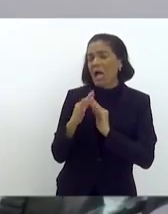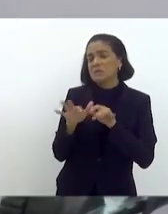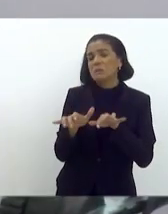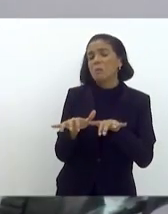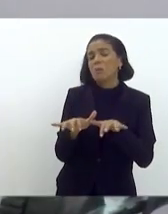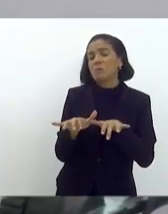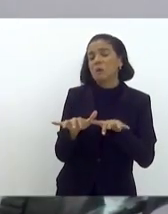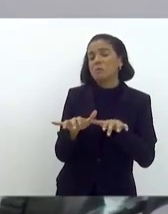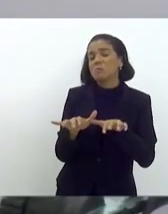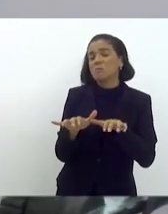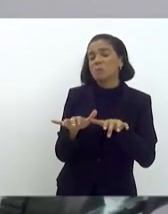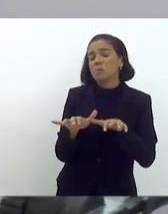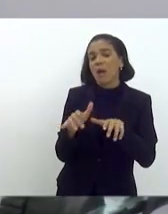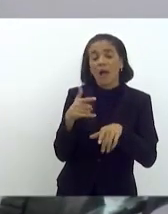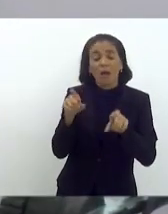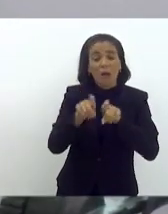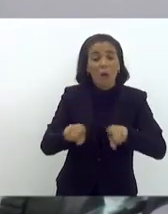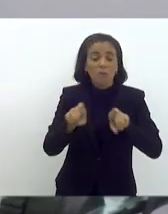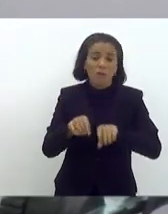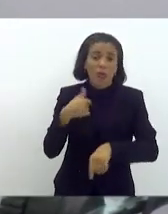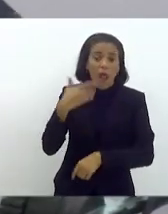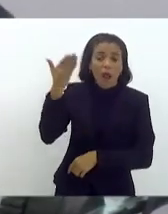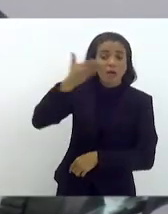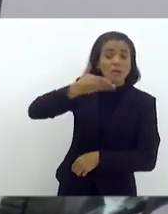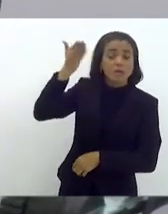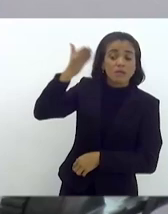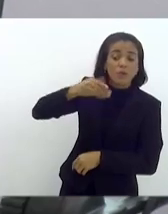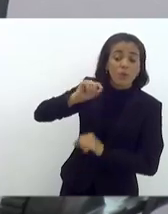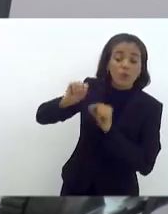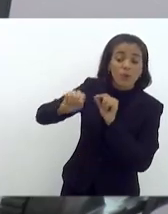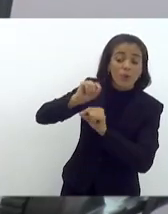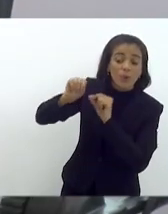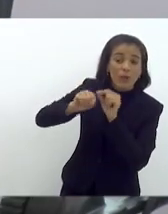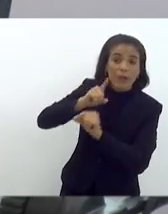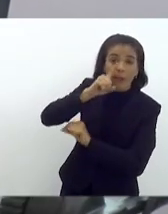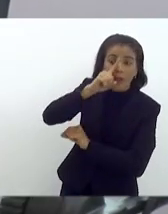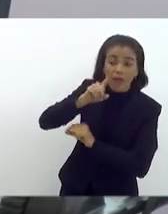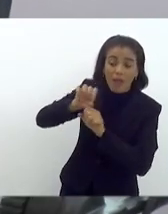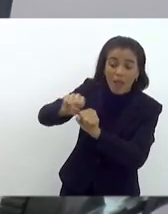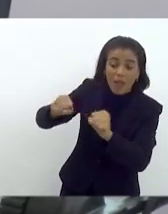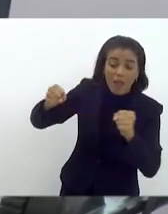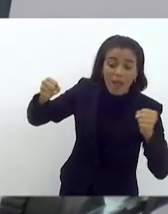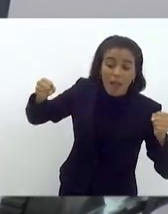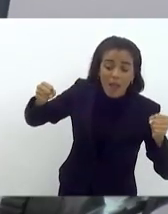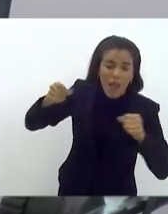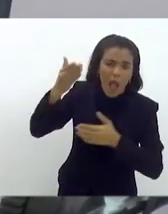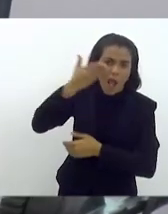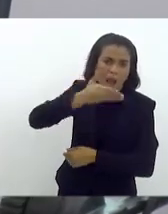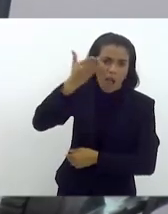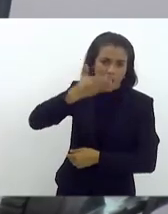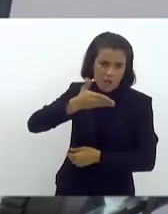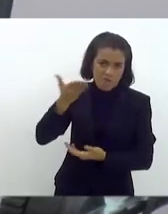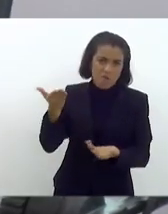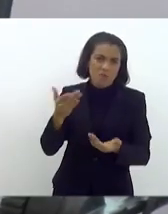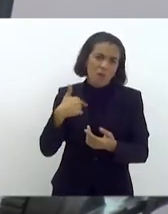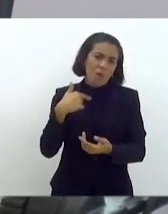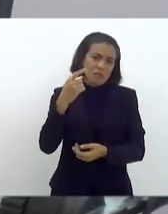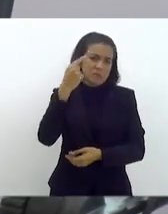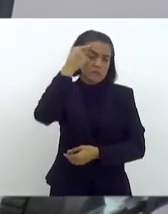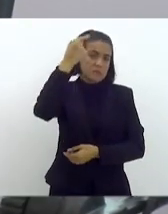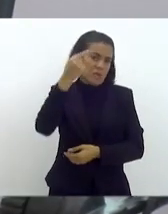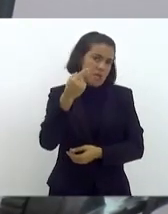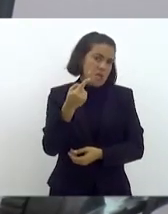computador e ela não consegue ver aquele aquele perigo perigo real e iminente né então acho que essa ideia é trazida aqui